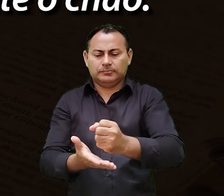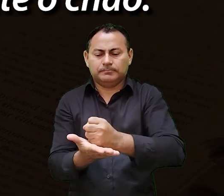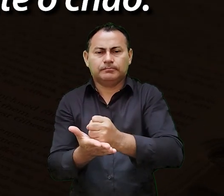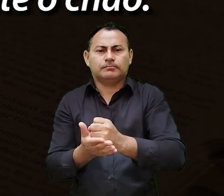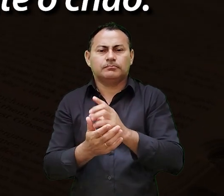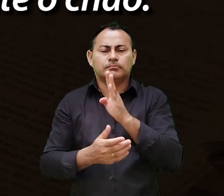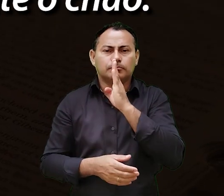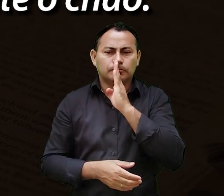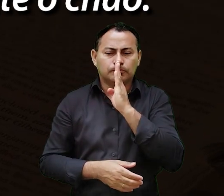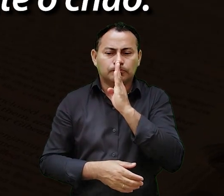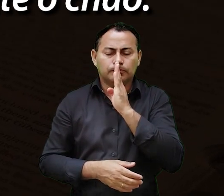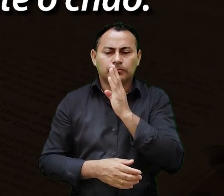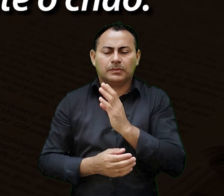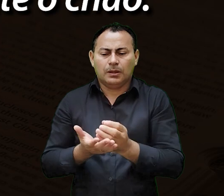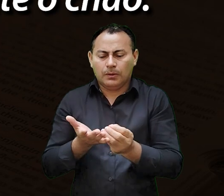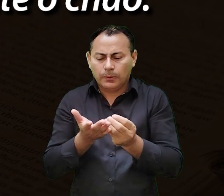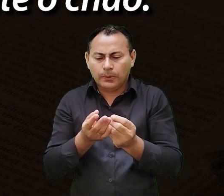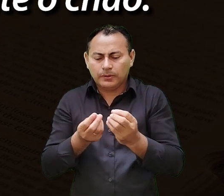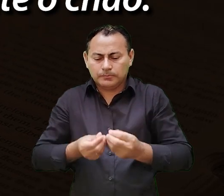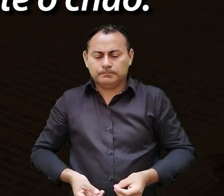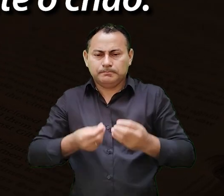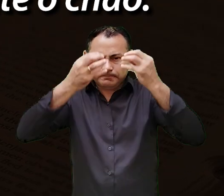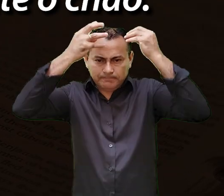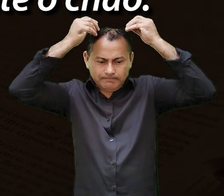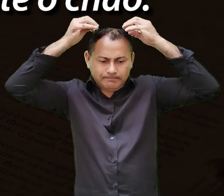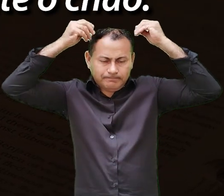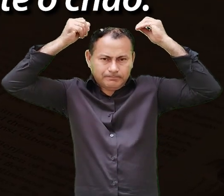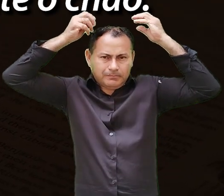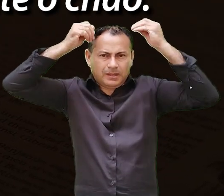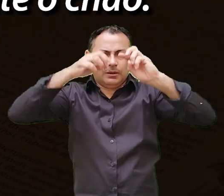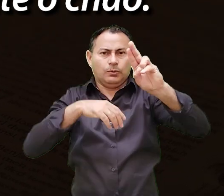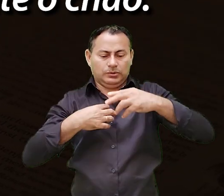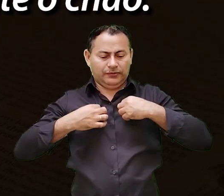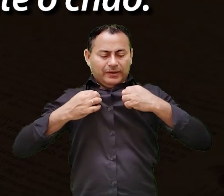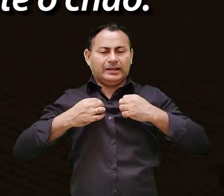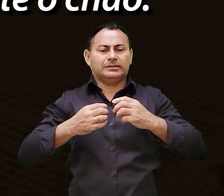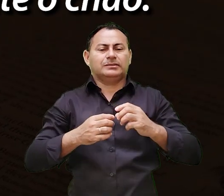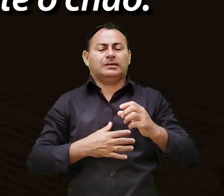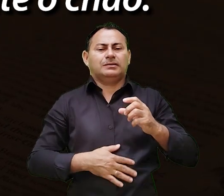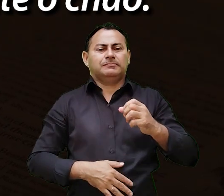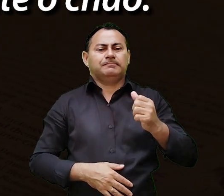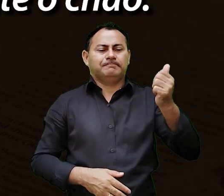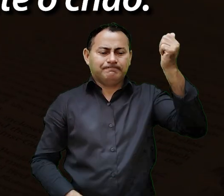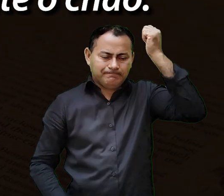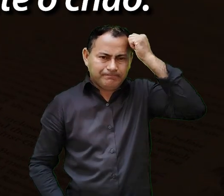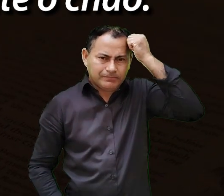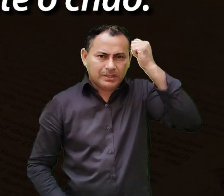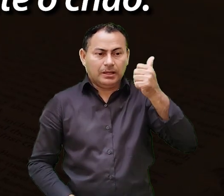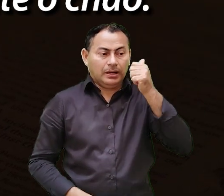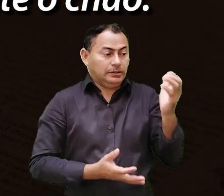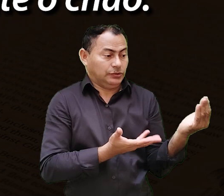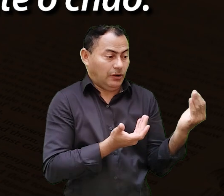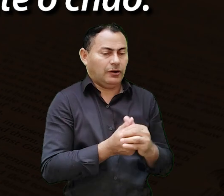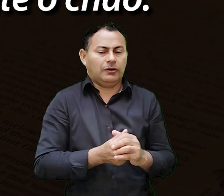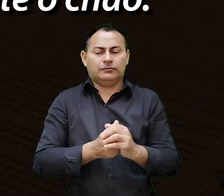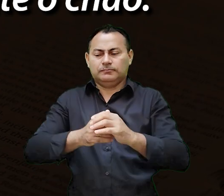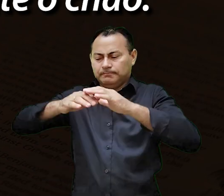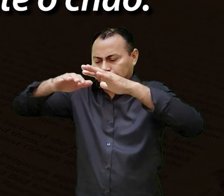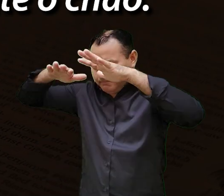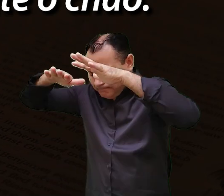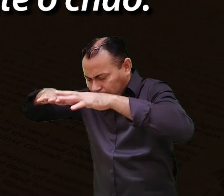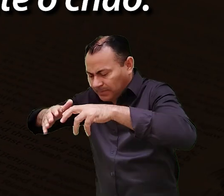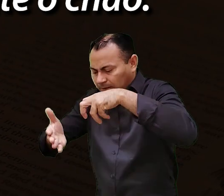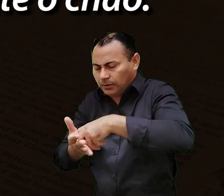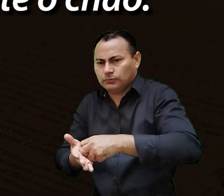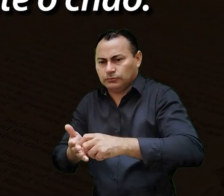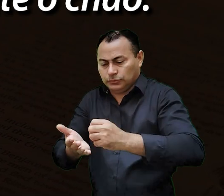em silêncio, despejam pó sobre a cabeça e usam vestes de lamento. As moças de Jerusalém inclinam a